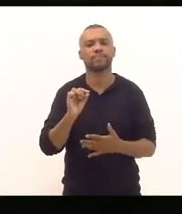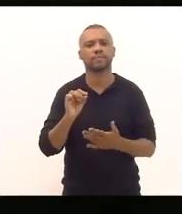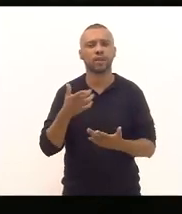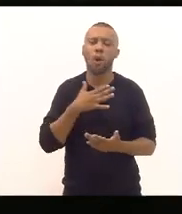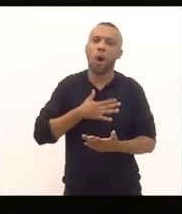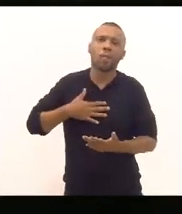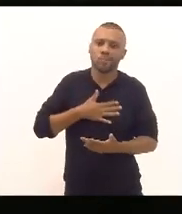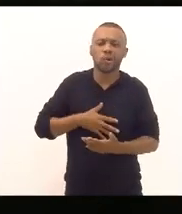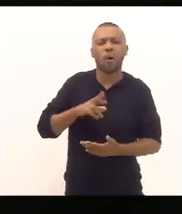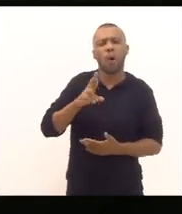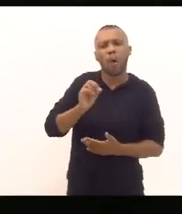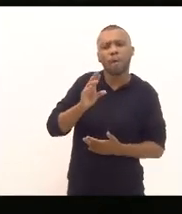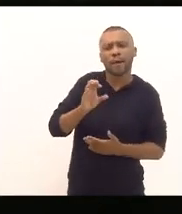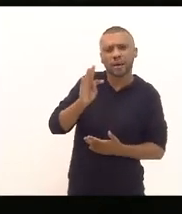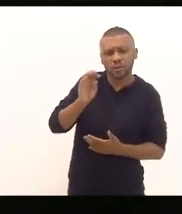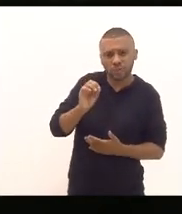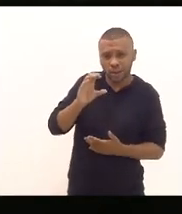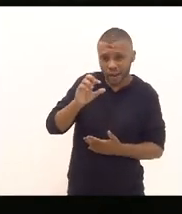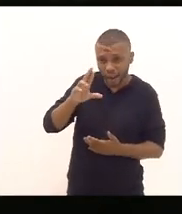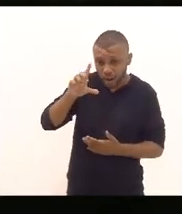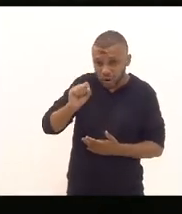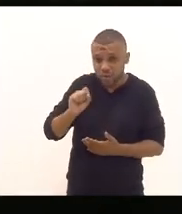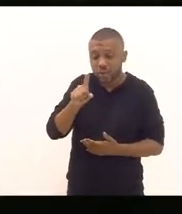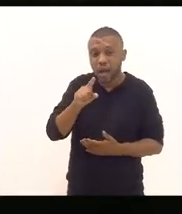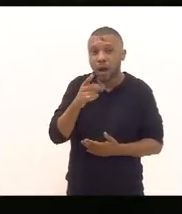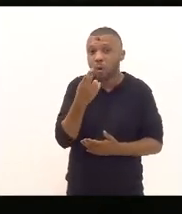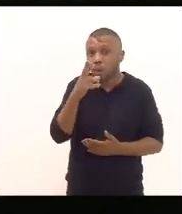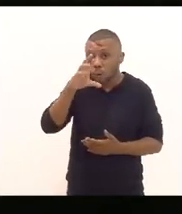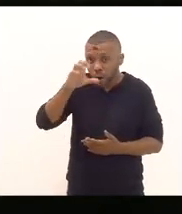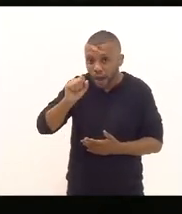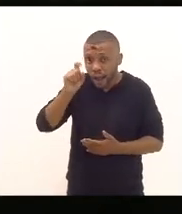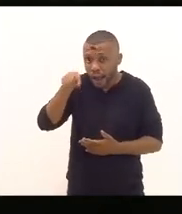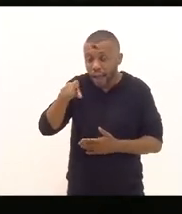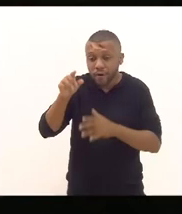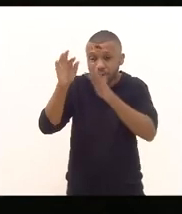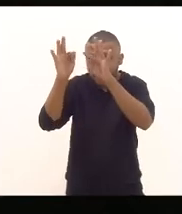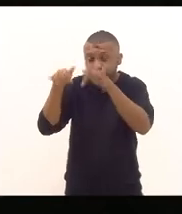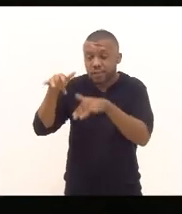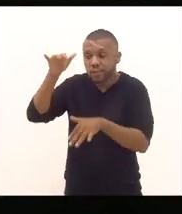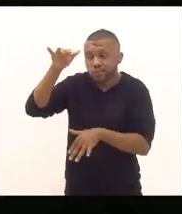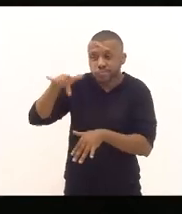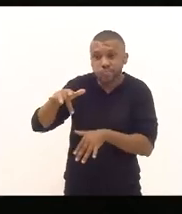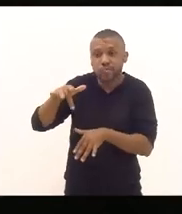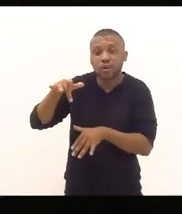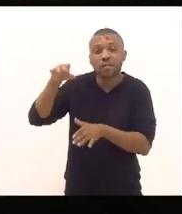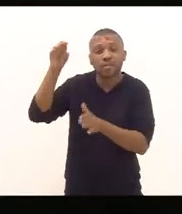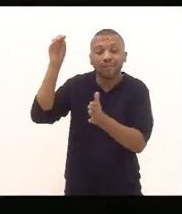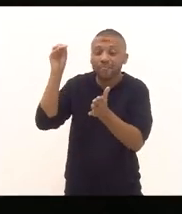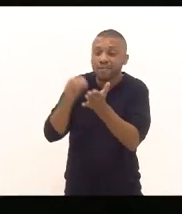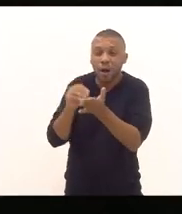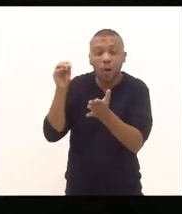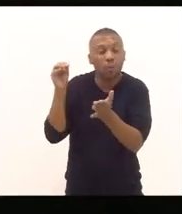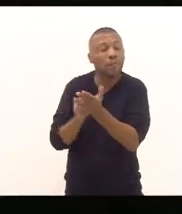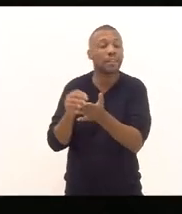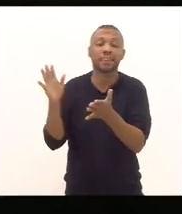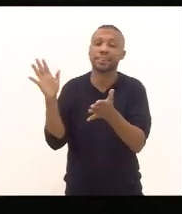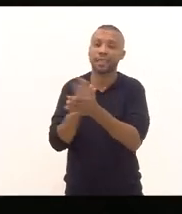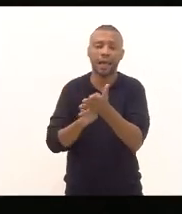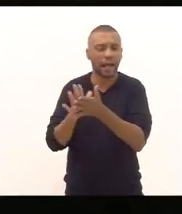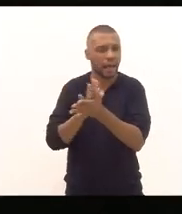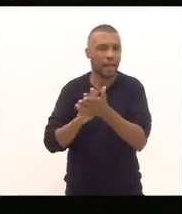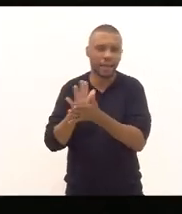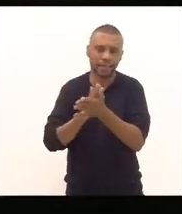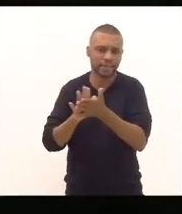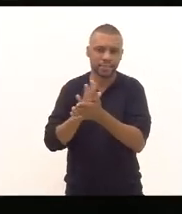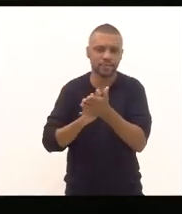nosso Roberto Carlos namora na Urca Ahú que é final de linha da Cedae na Urca não falta água um dia agora